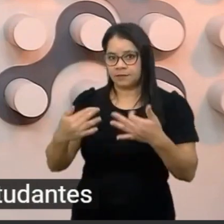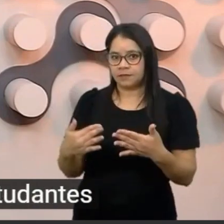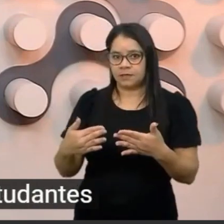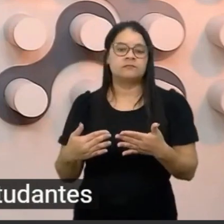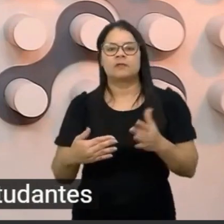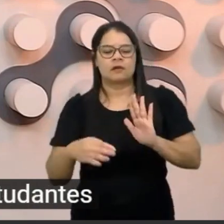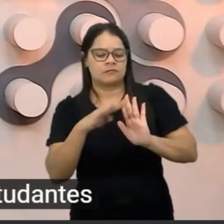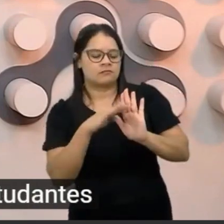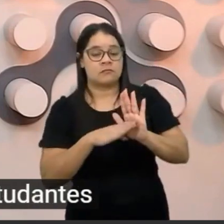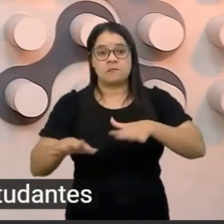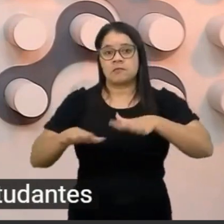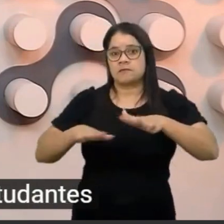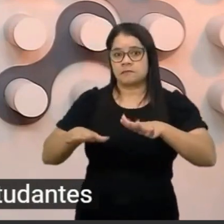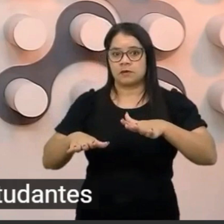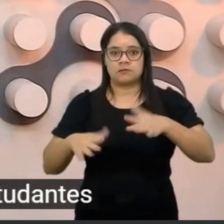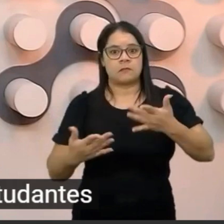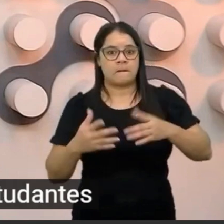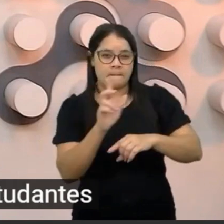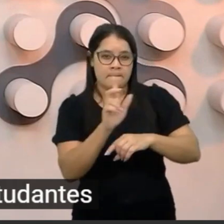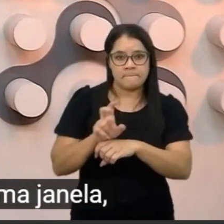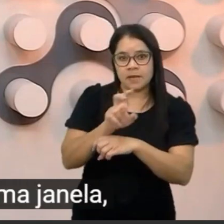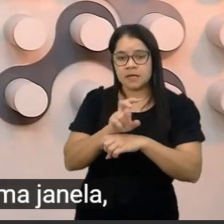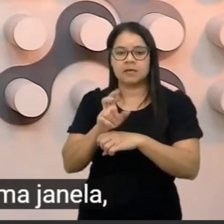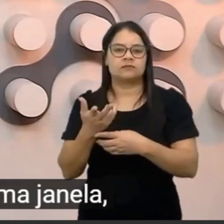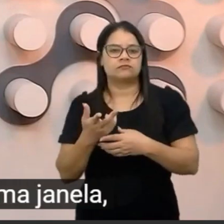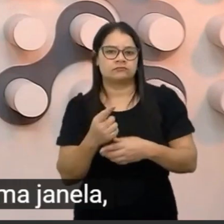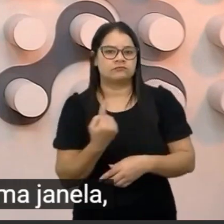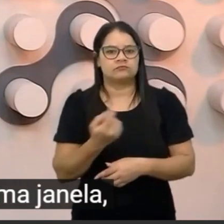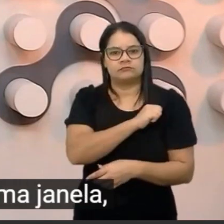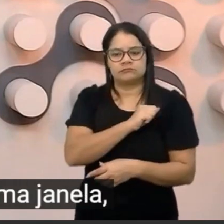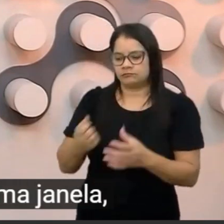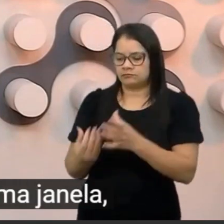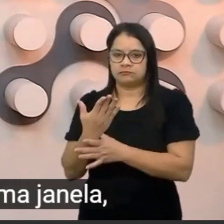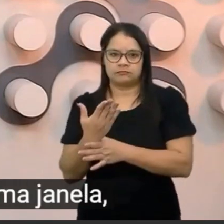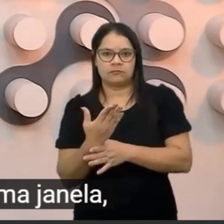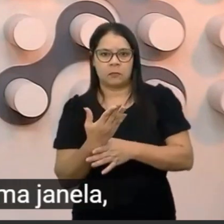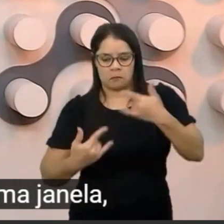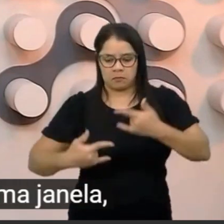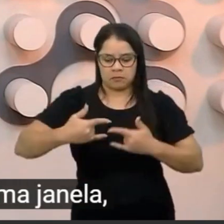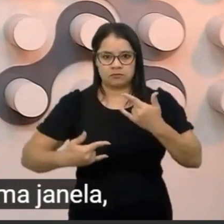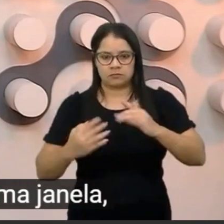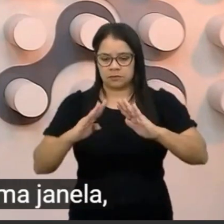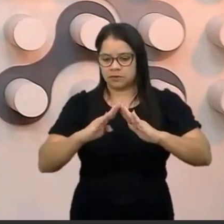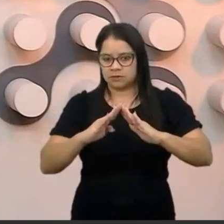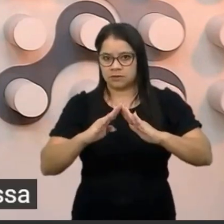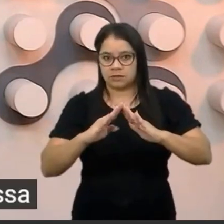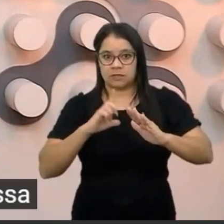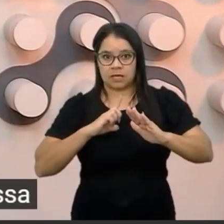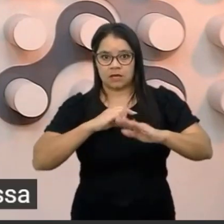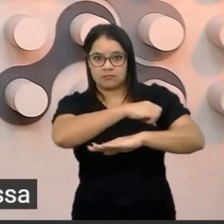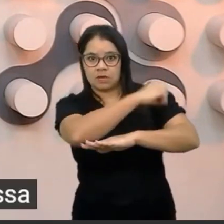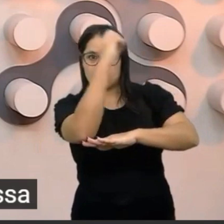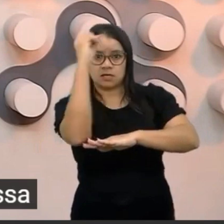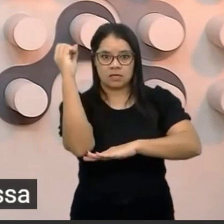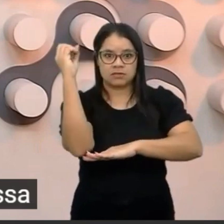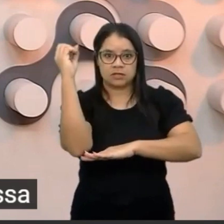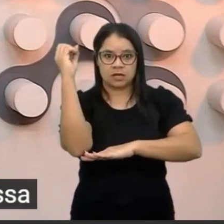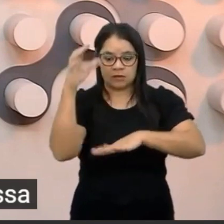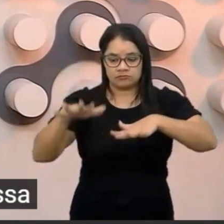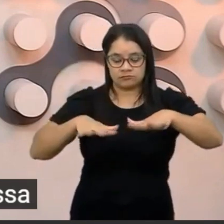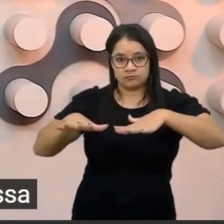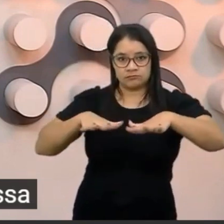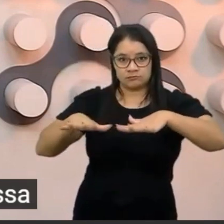pouquinho sobre automação, movimento mecânico, e ao final nossos estudantes aí vão produzir aí um protótipo de uma casinha onde vai ter uma janela, que eles vão fazer um movimento